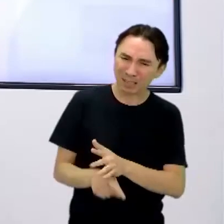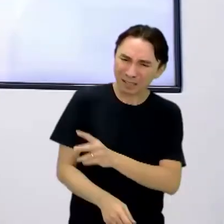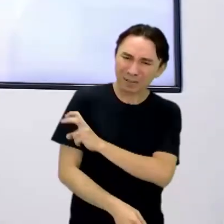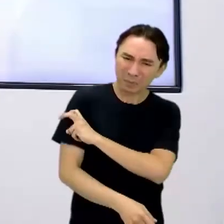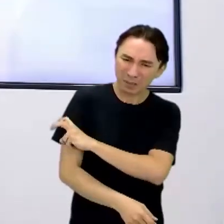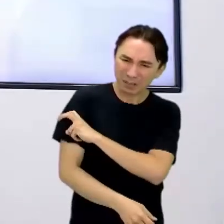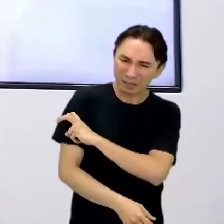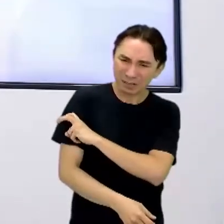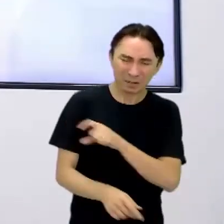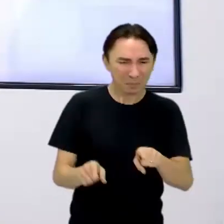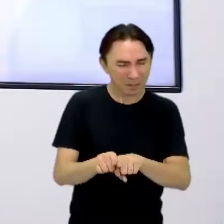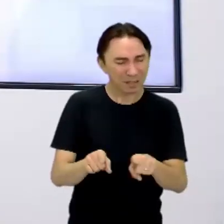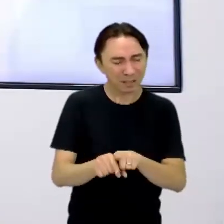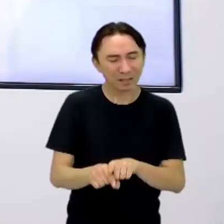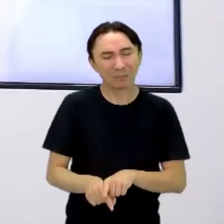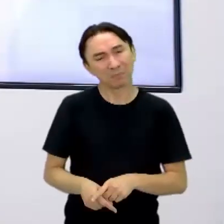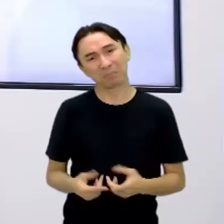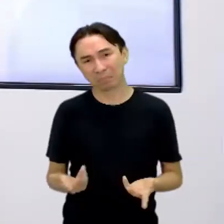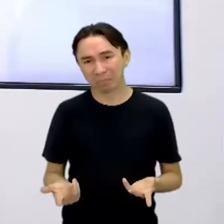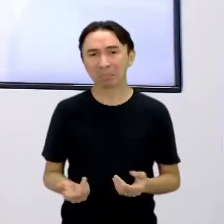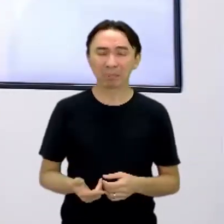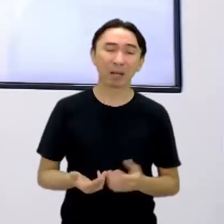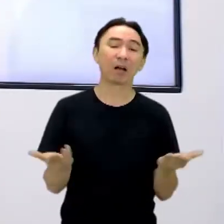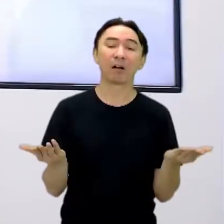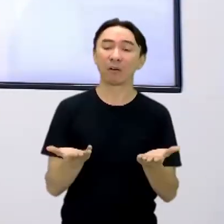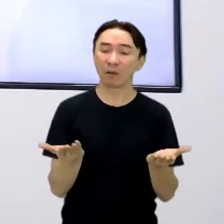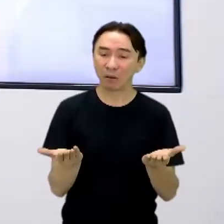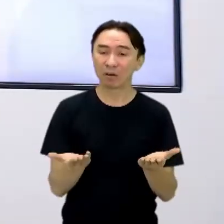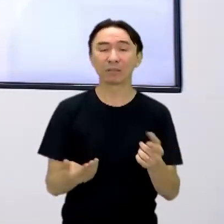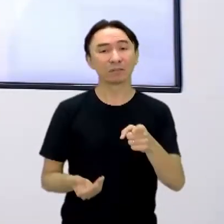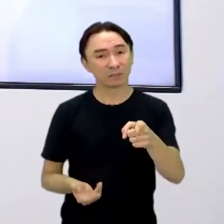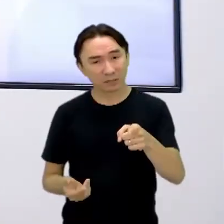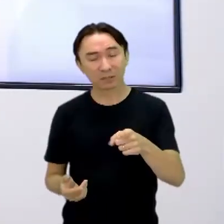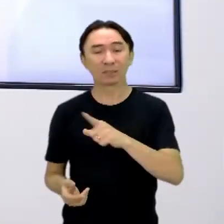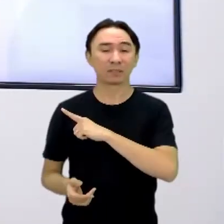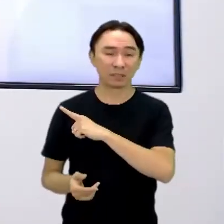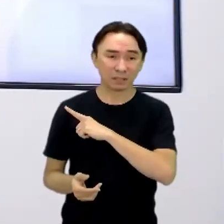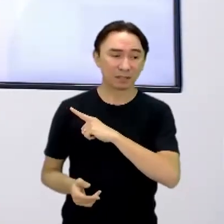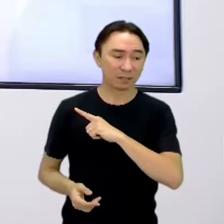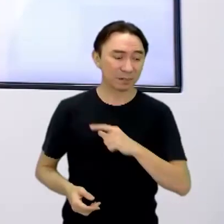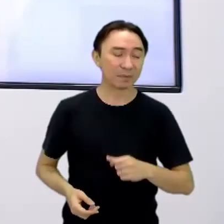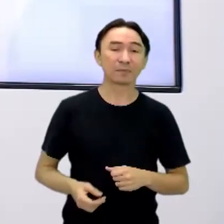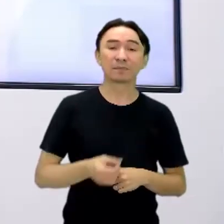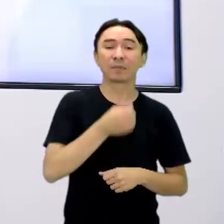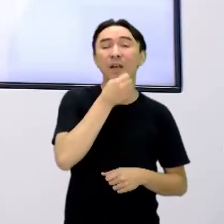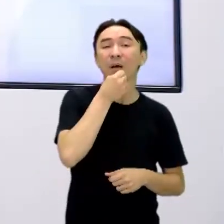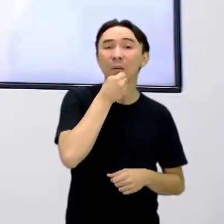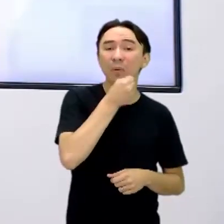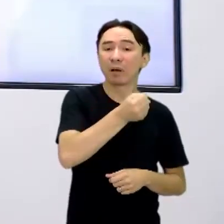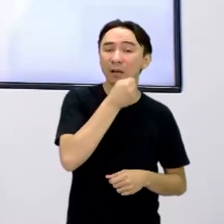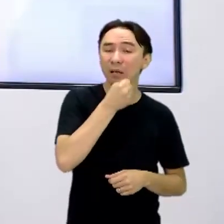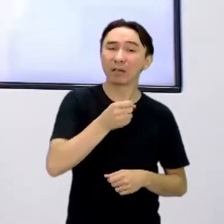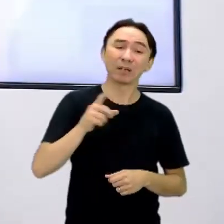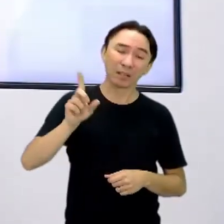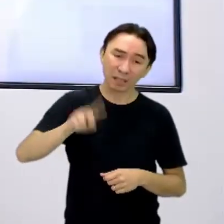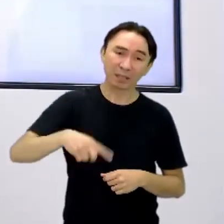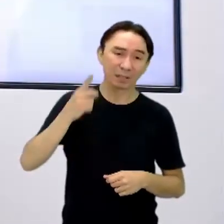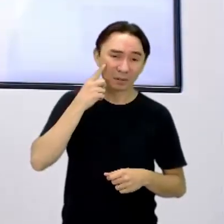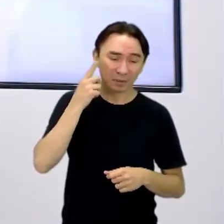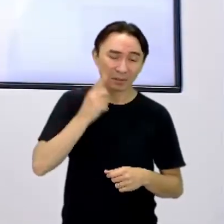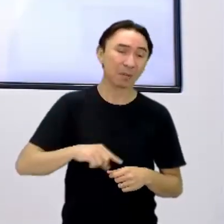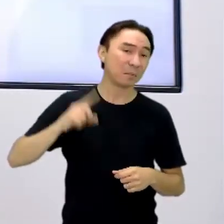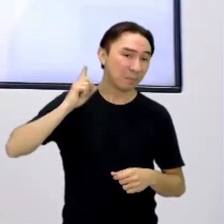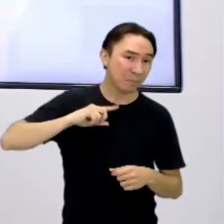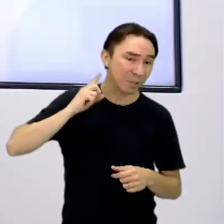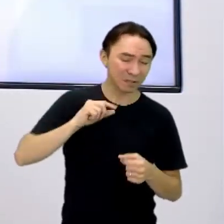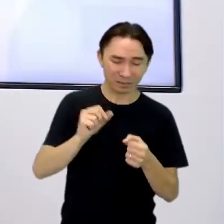vai aprofundando. Então, por exemplo, agora vocês estão vendo aí essa reportagem aqui do Minas Faz Ciência, que está numa linguagem